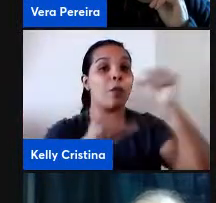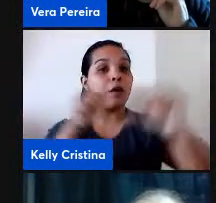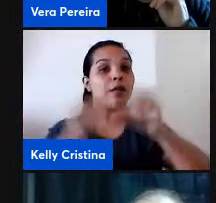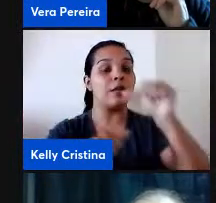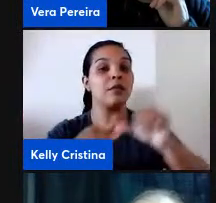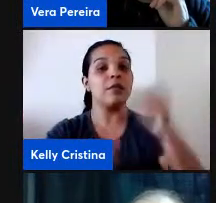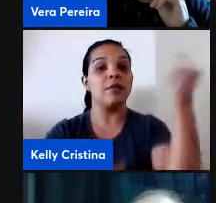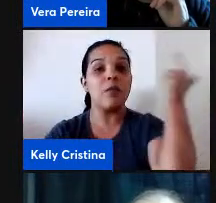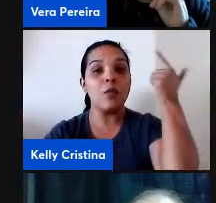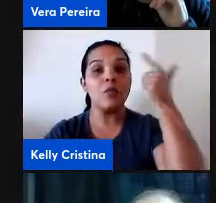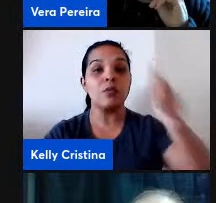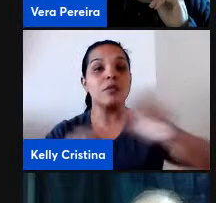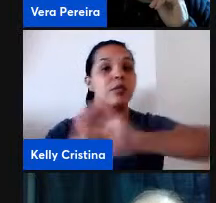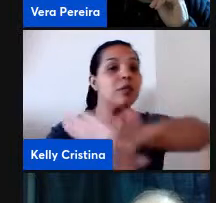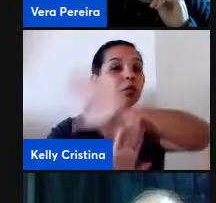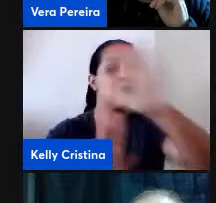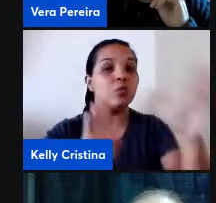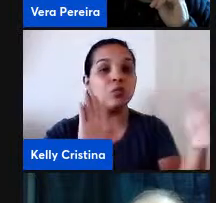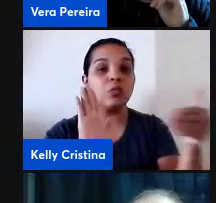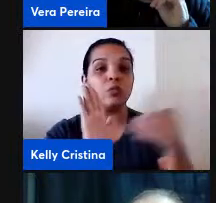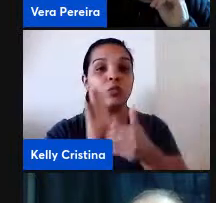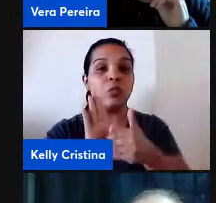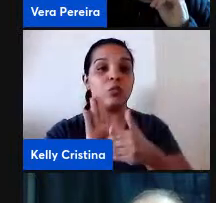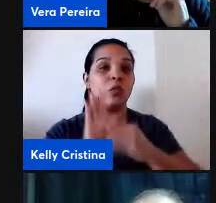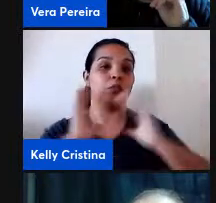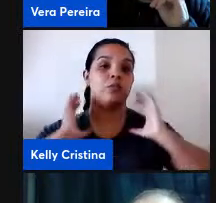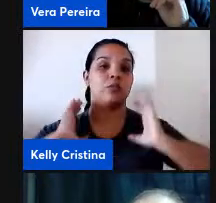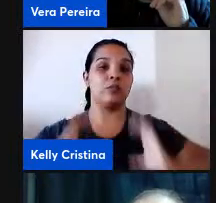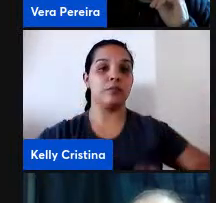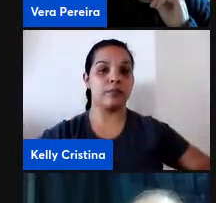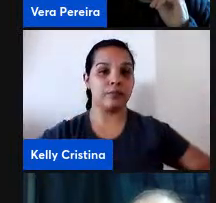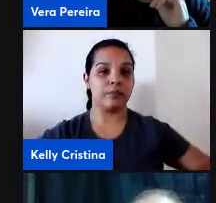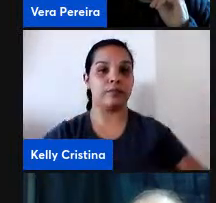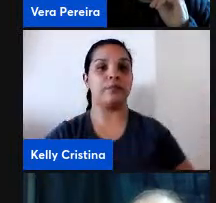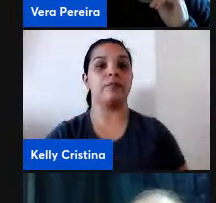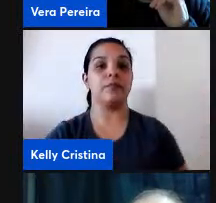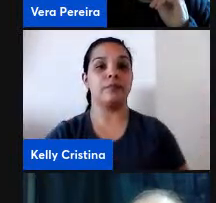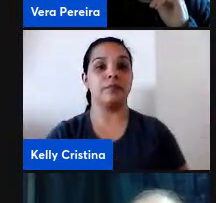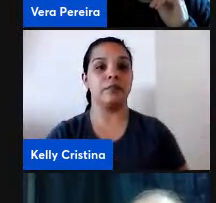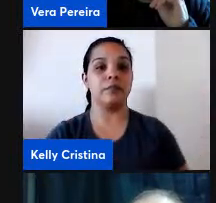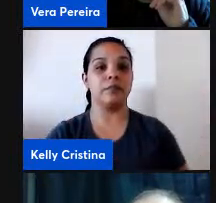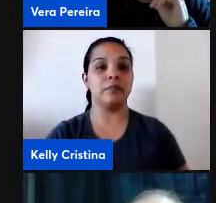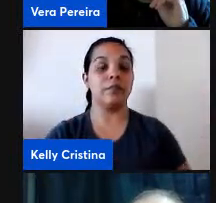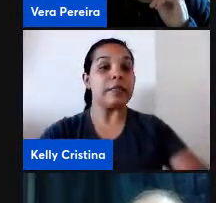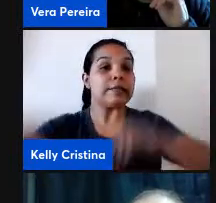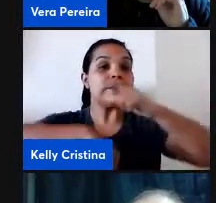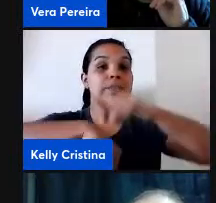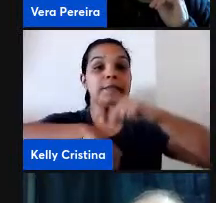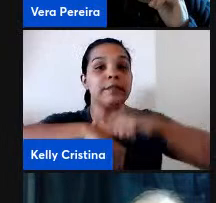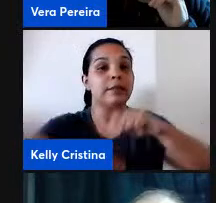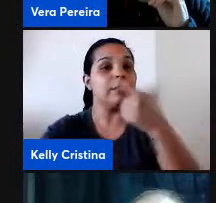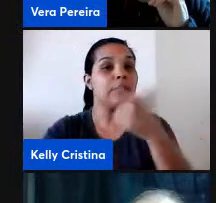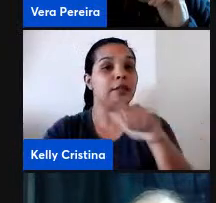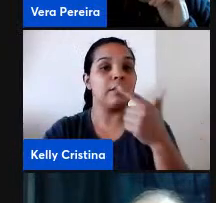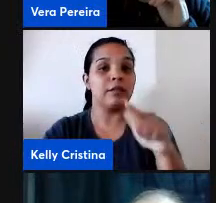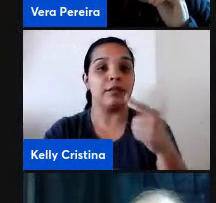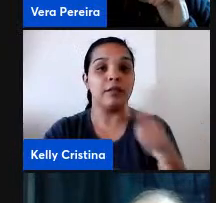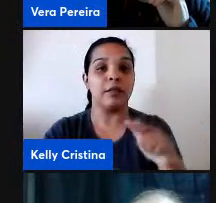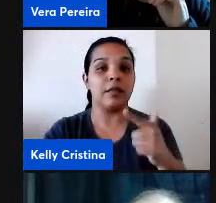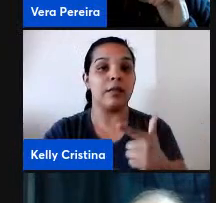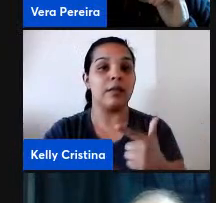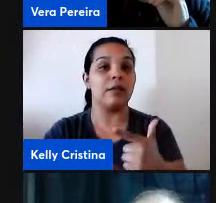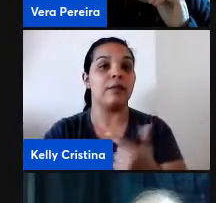atingir todo o nosso comportamento. Não temos tempo para discorrer